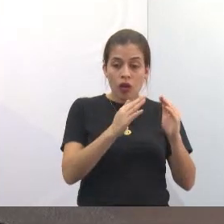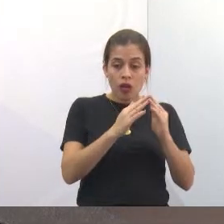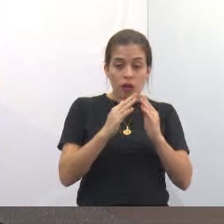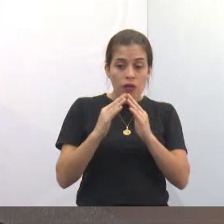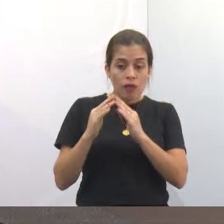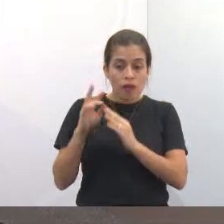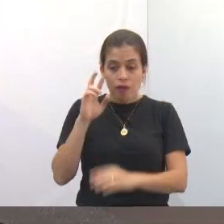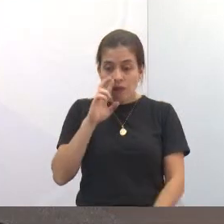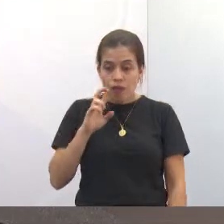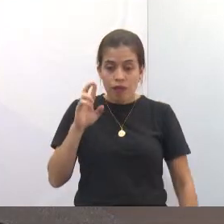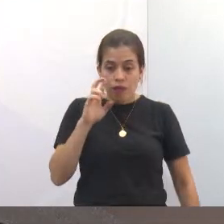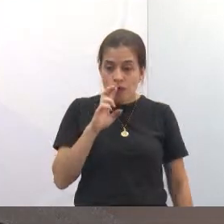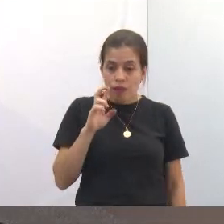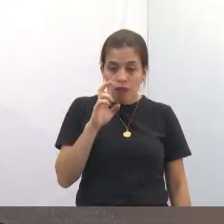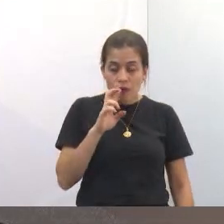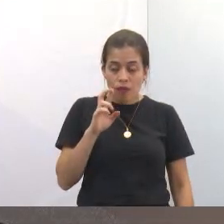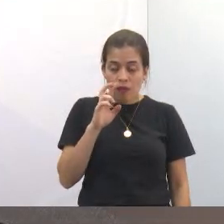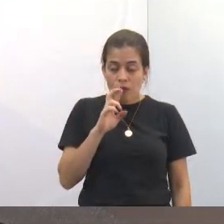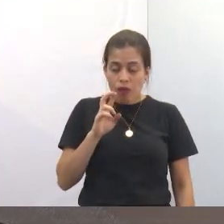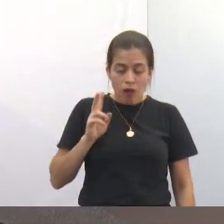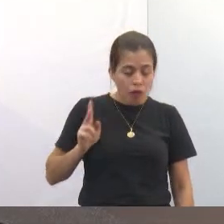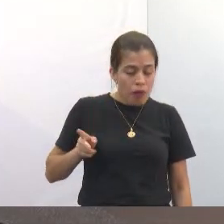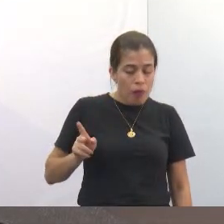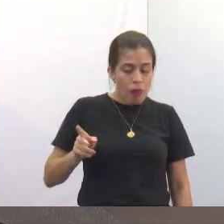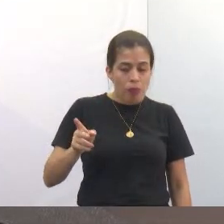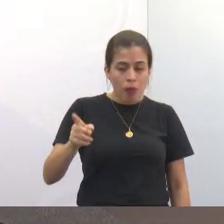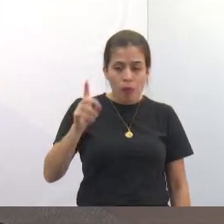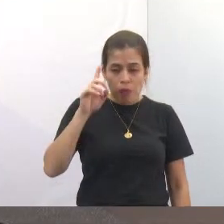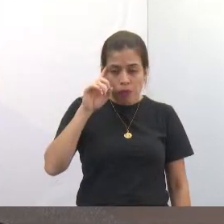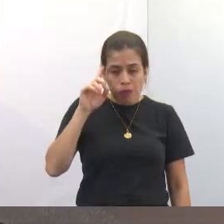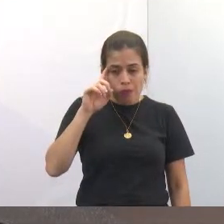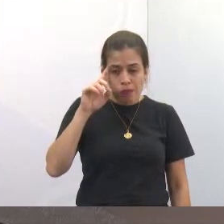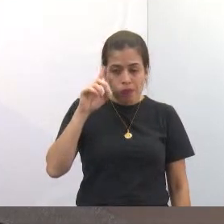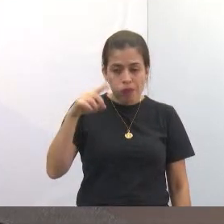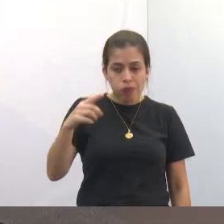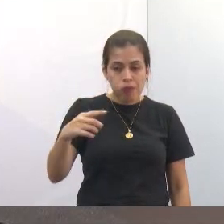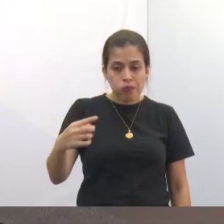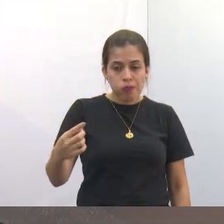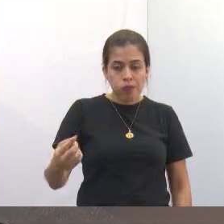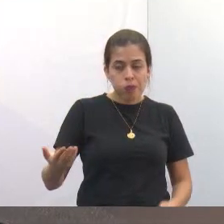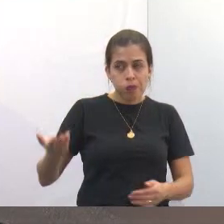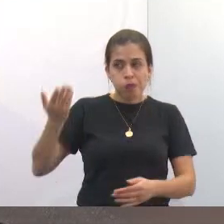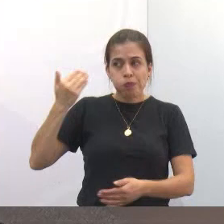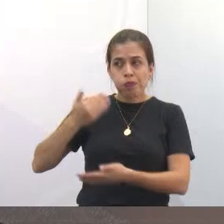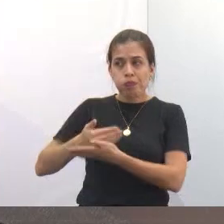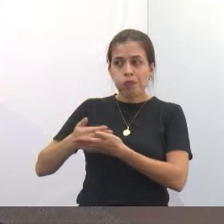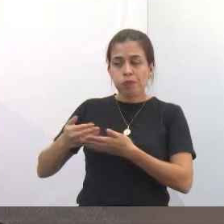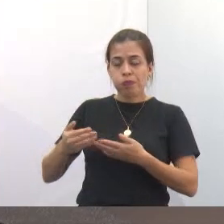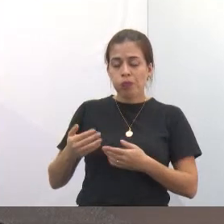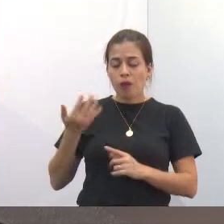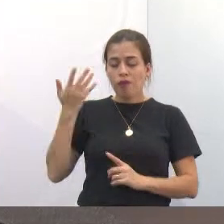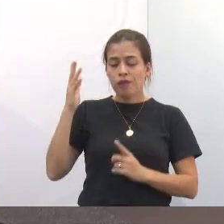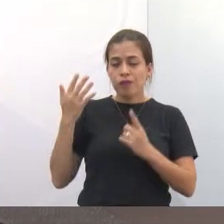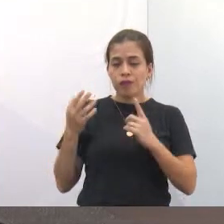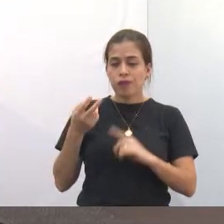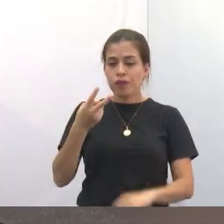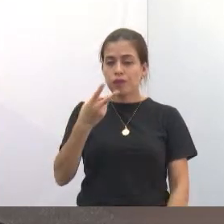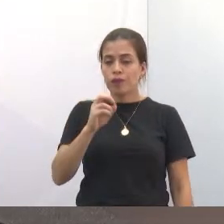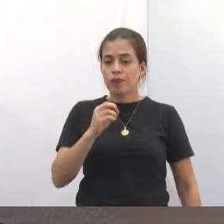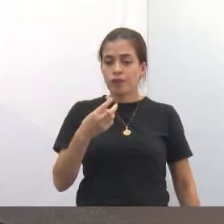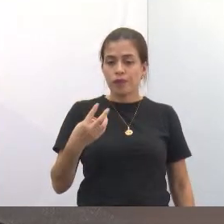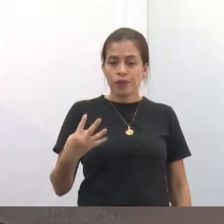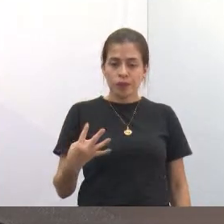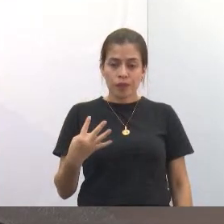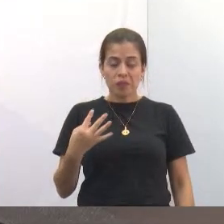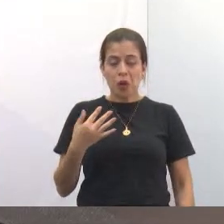rigorosamente vistoriadas e monitoradas diariamente desde fevereiro de 2024. Garantindo que qualquer